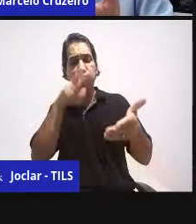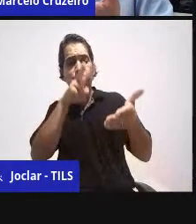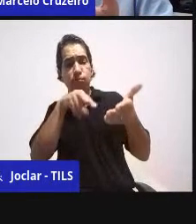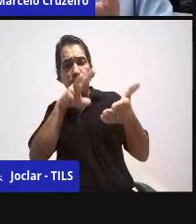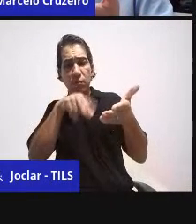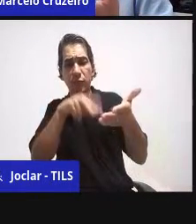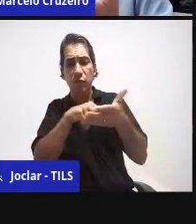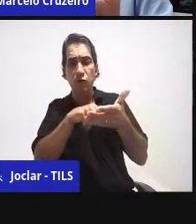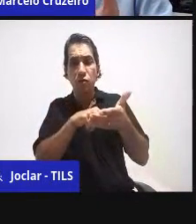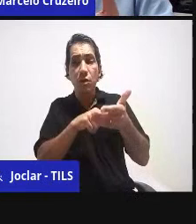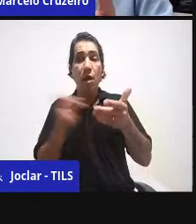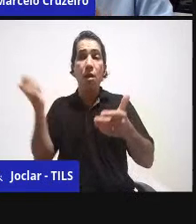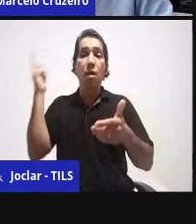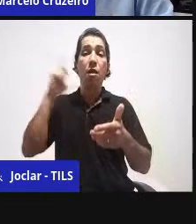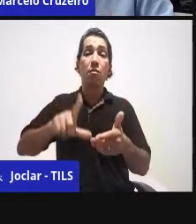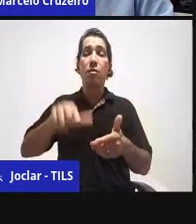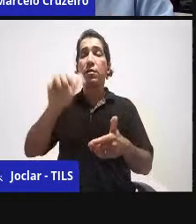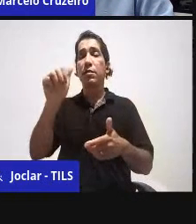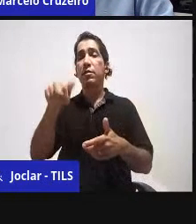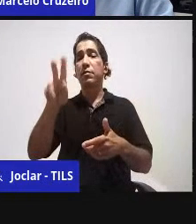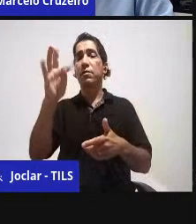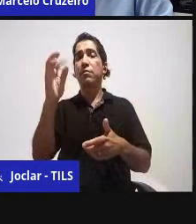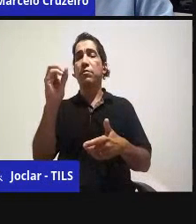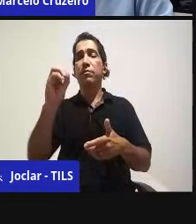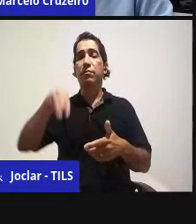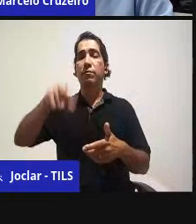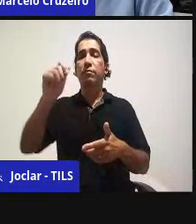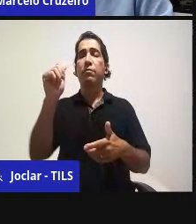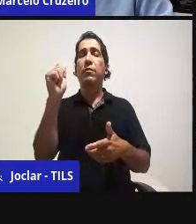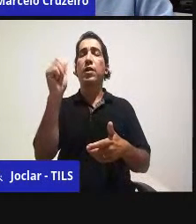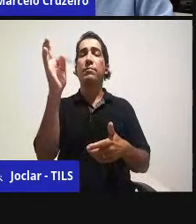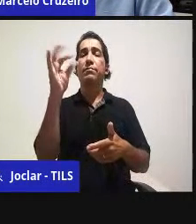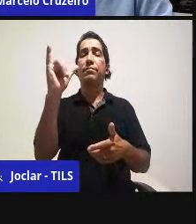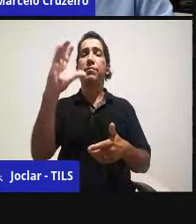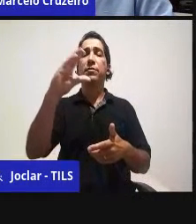mas você também consegue tornar o processo,